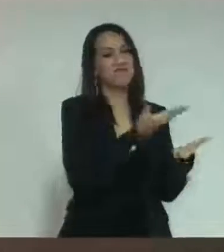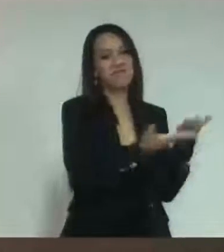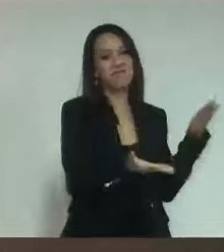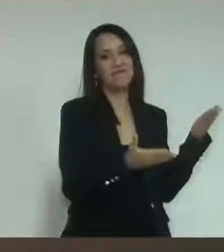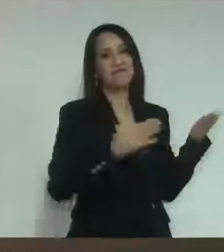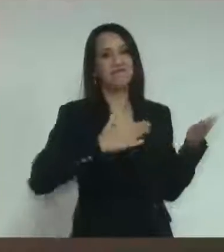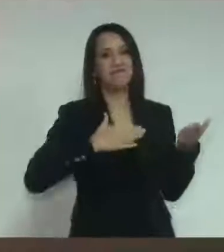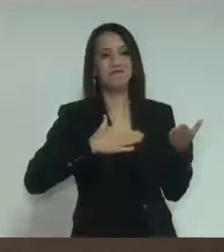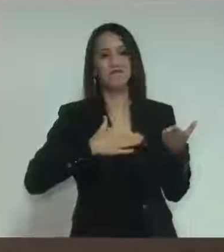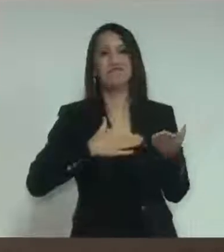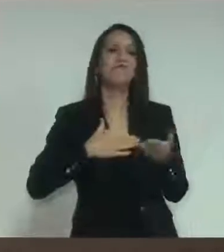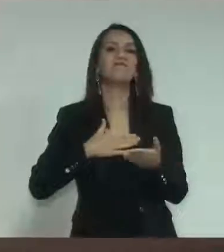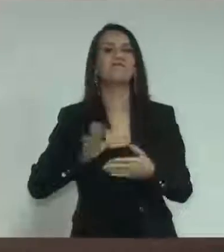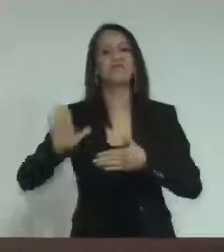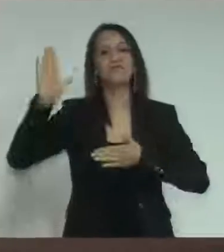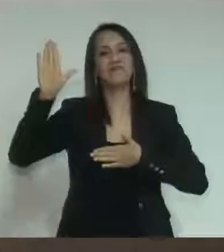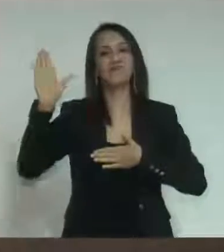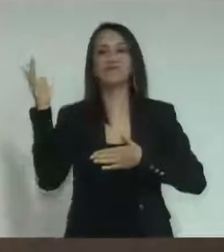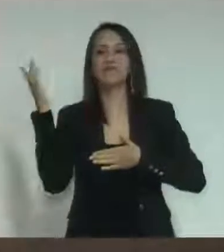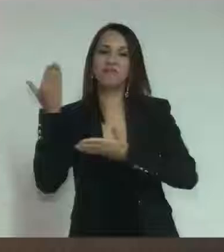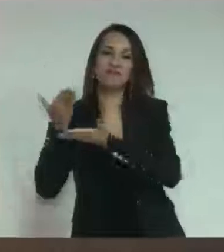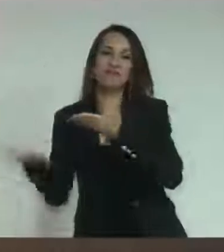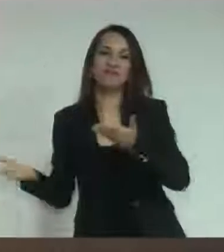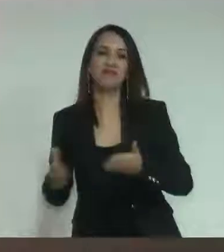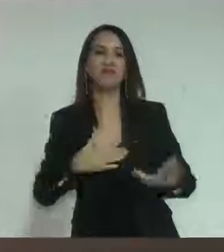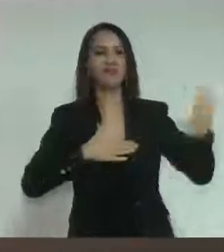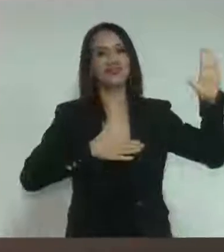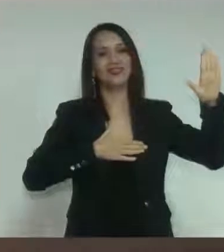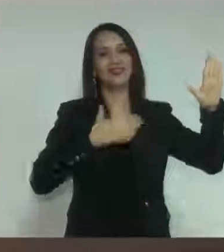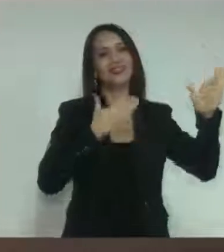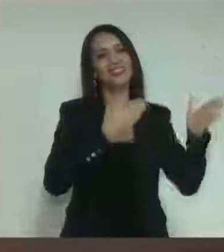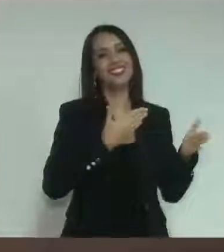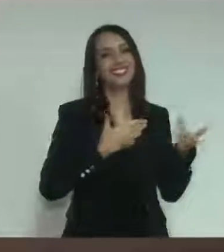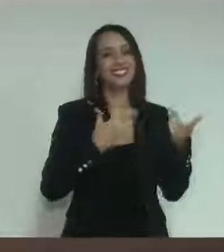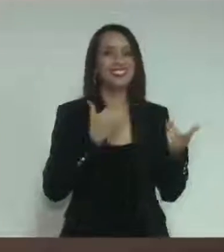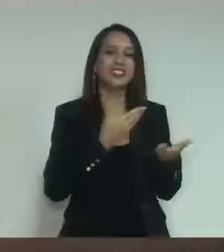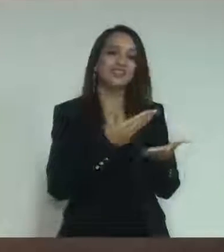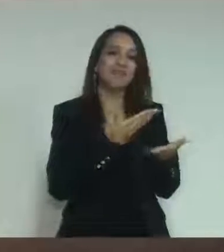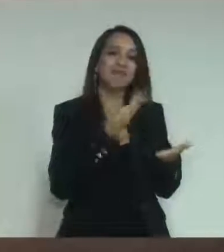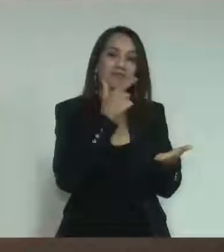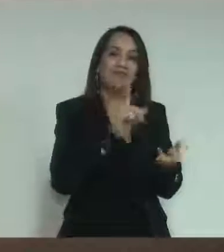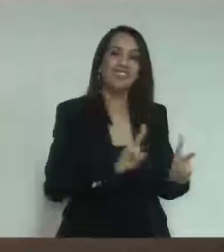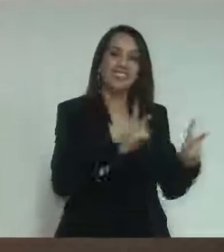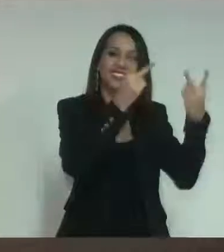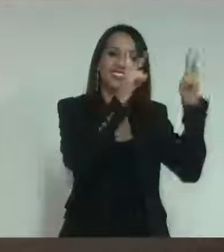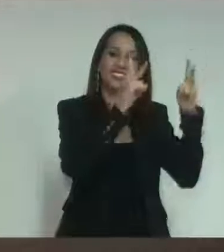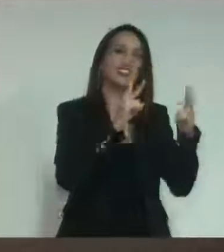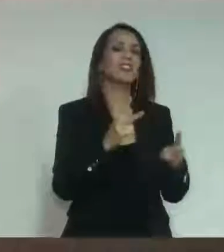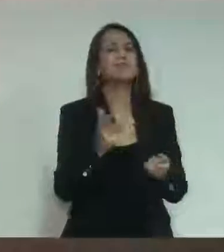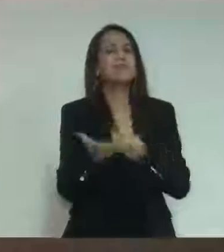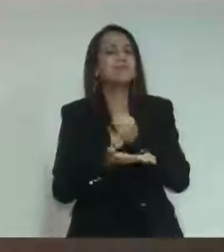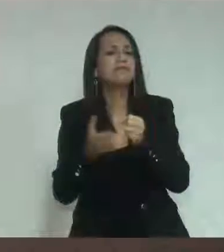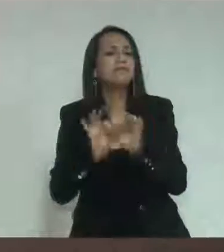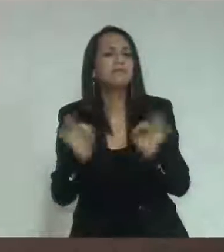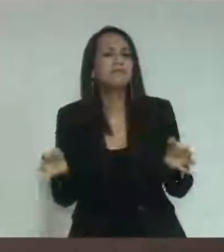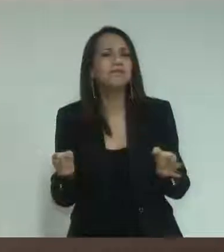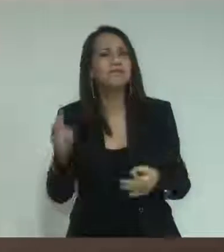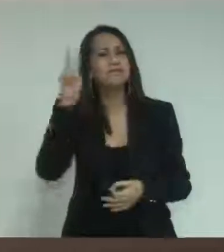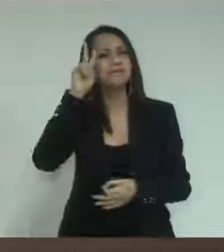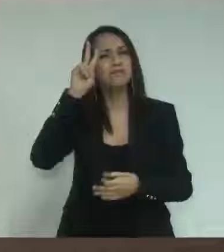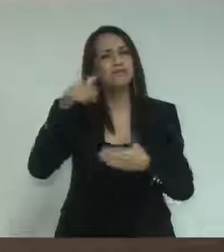eleição, perdi, já concorri à eleição, ganhei, mas uma coisa ela é básica, e a gente não pode perder de vista. Quando chega na